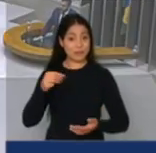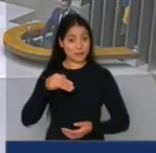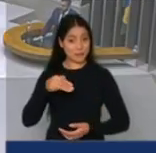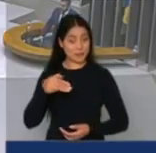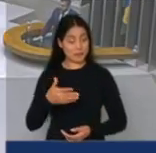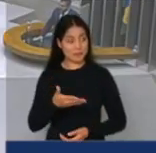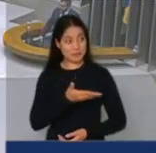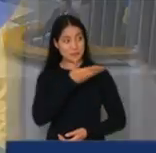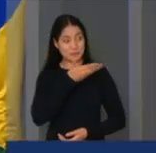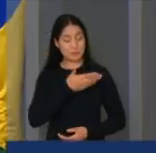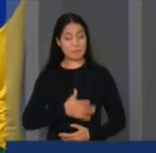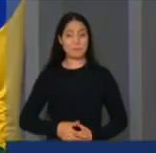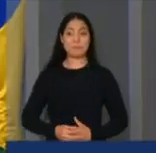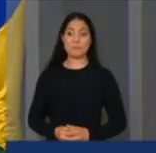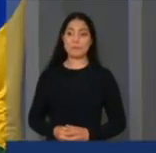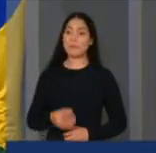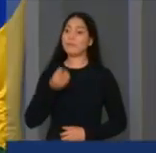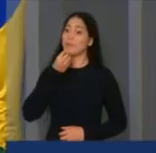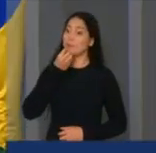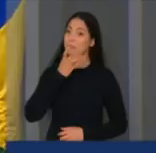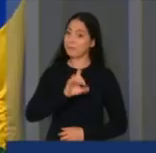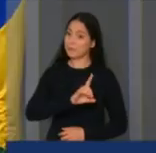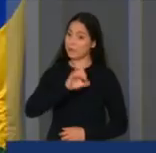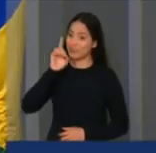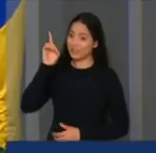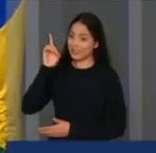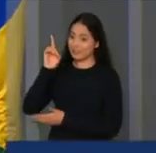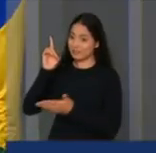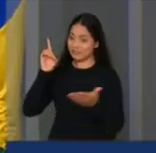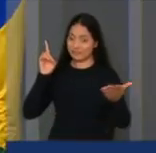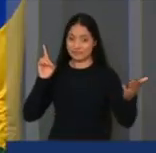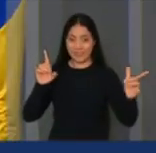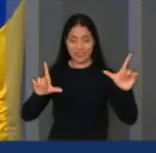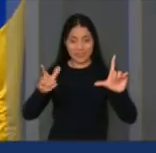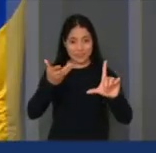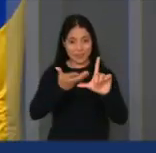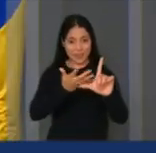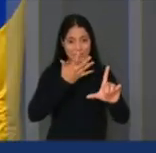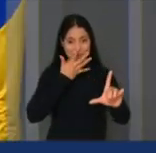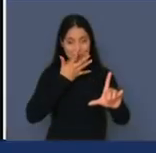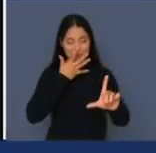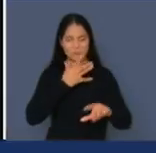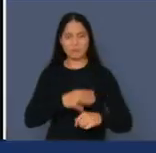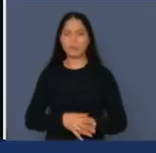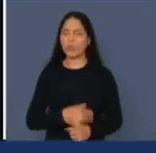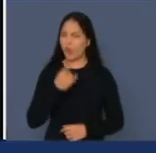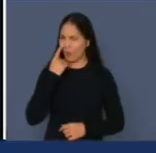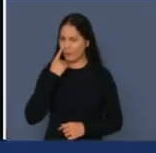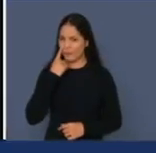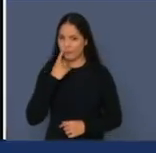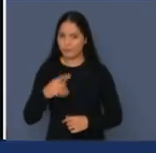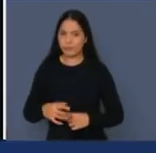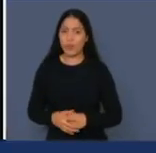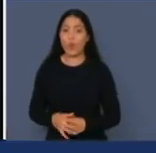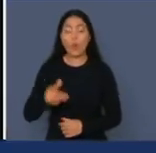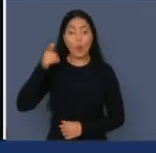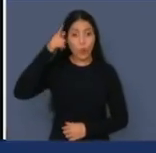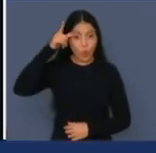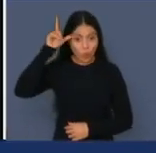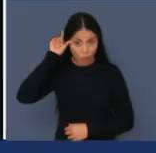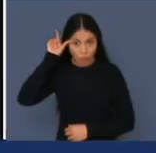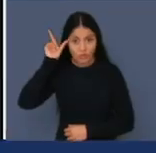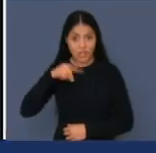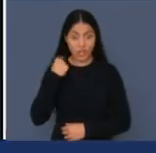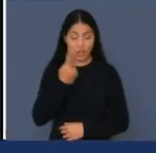acompanha outra garagem da TV Câmara Ontem nós assistimos através da entrevista que o presidente